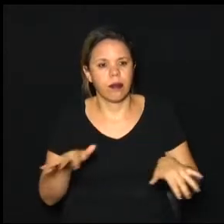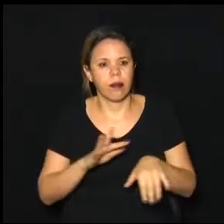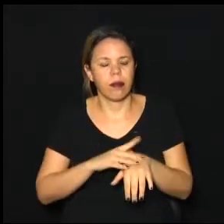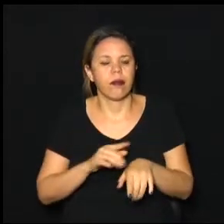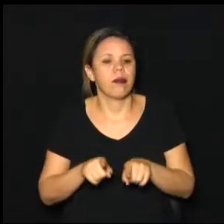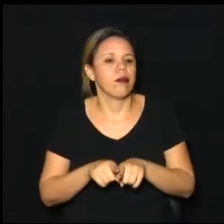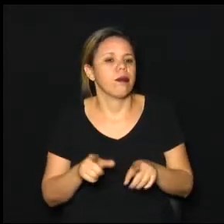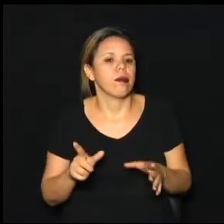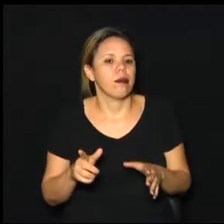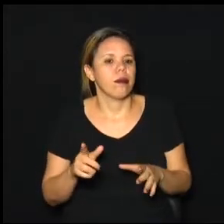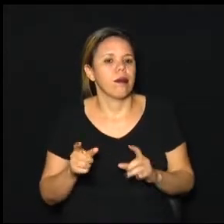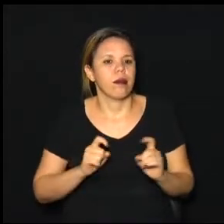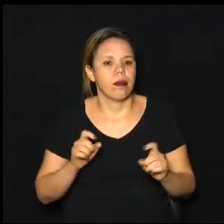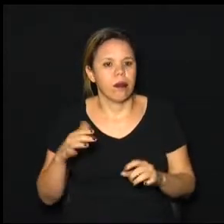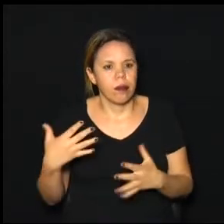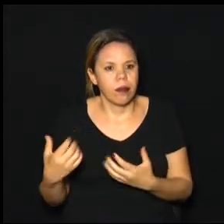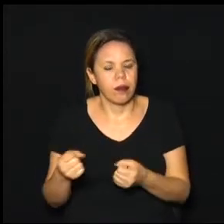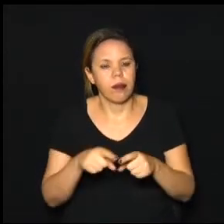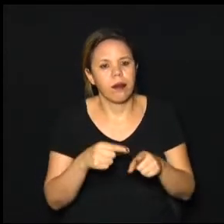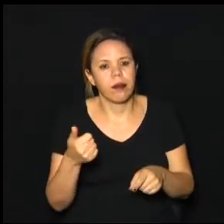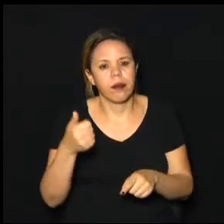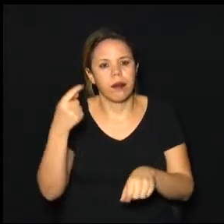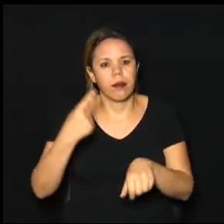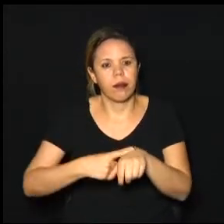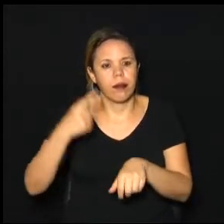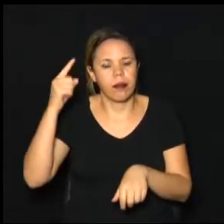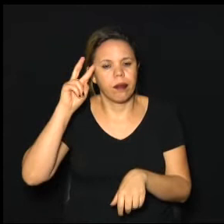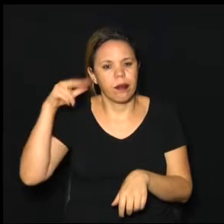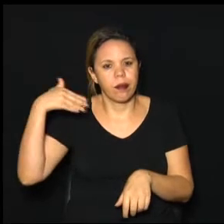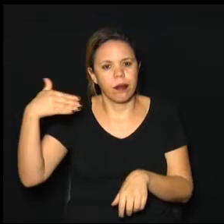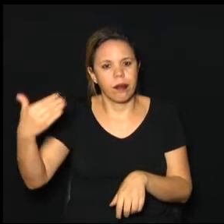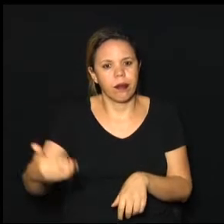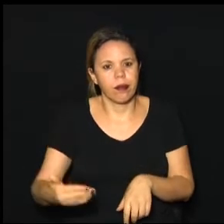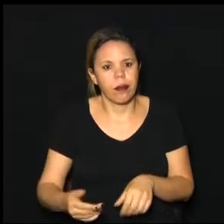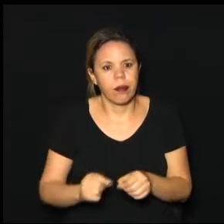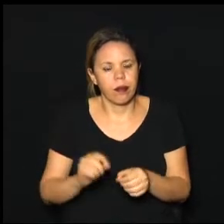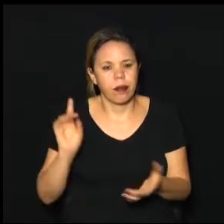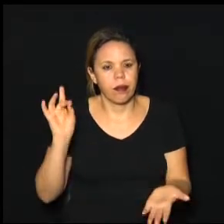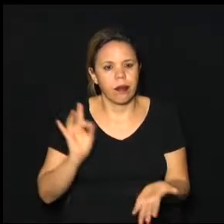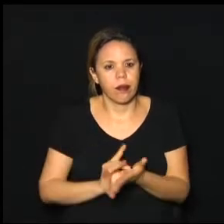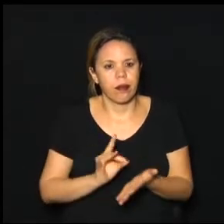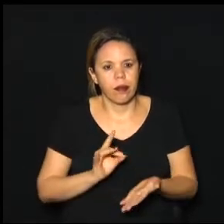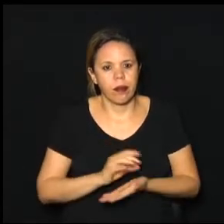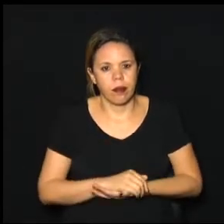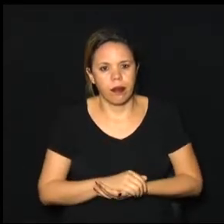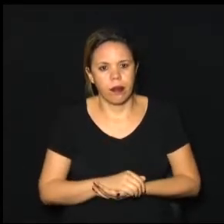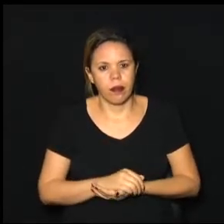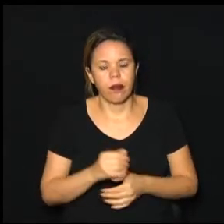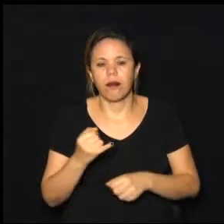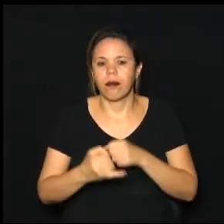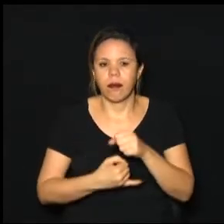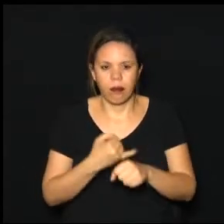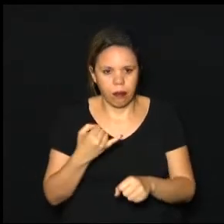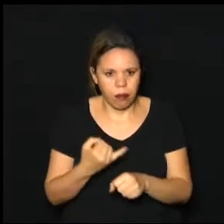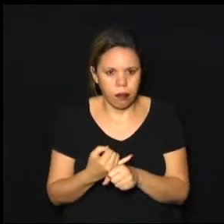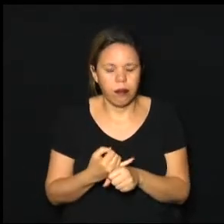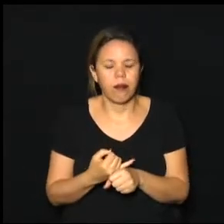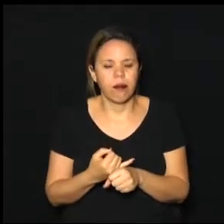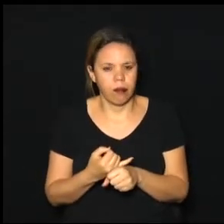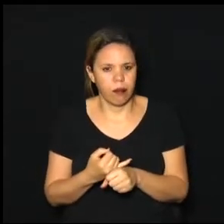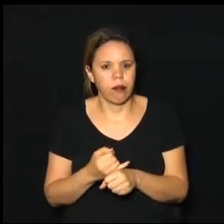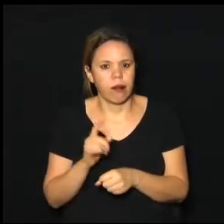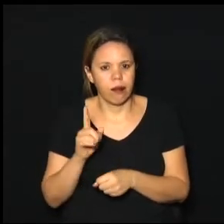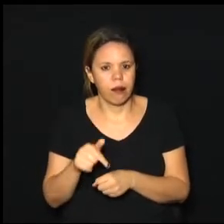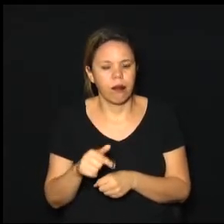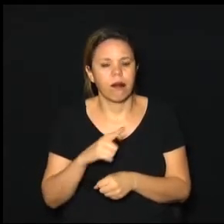as convenções, pela primeira vez na história, elas poderão ser realizadas por meio virtual, não é? Então